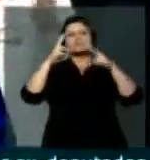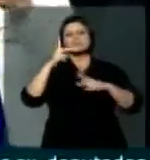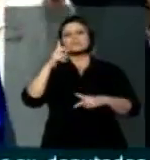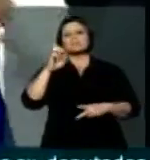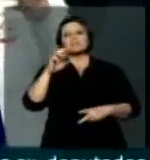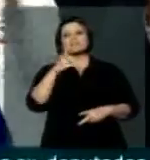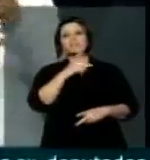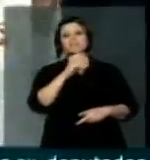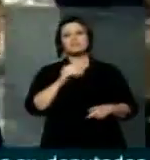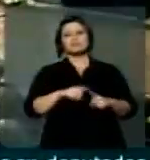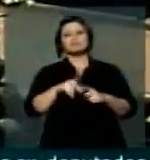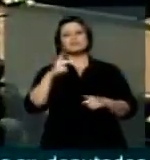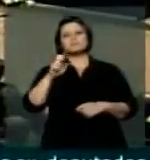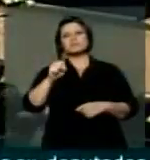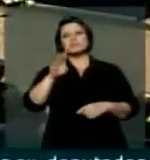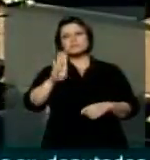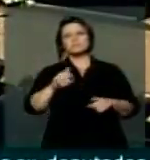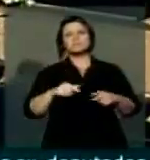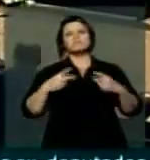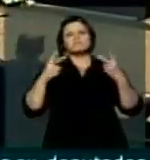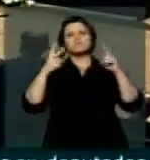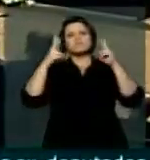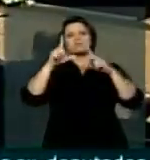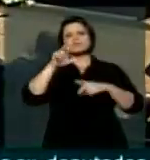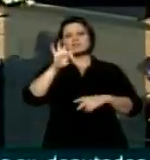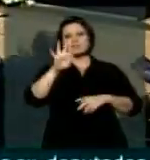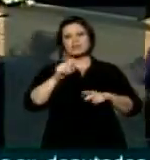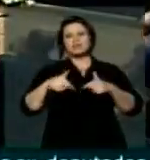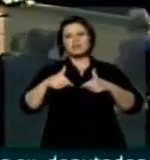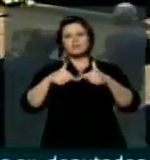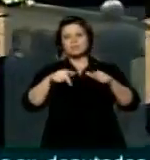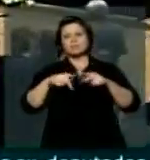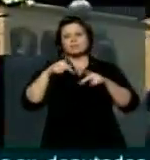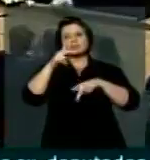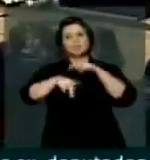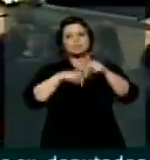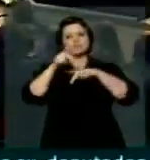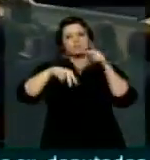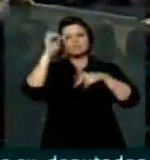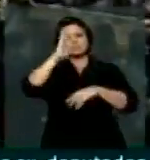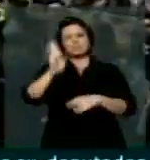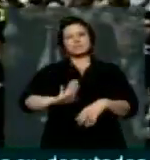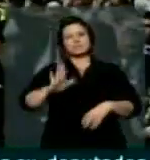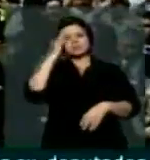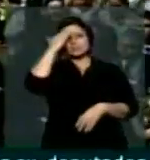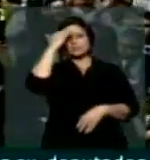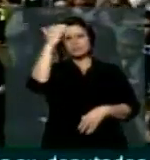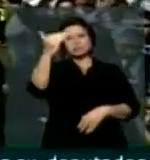Valadares, viva o PSB, viva a luta do povo brasileiro. Muito obrigado.